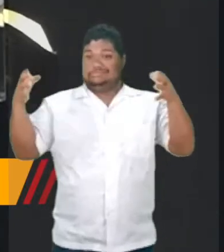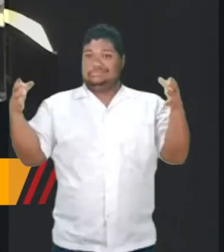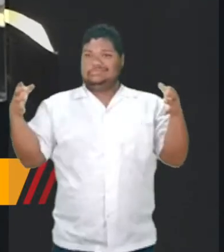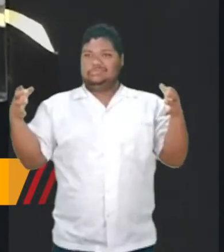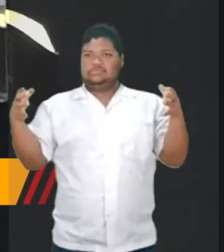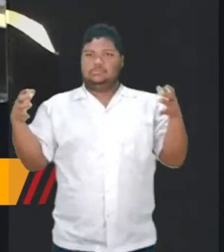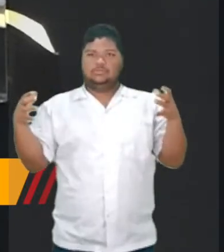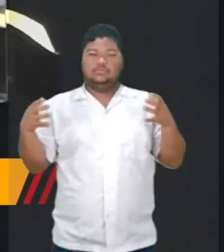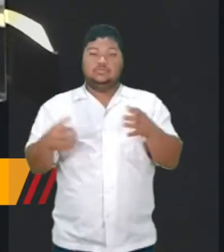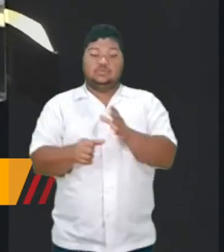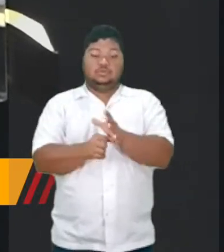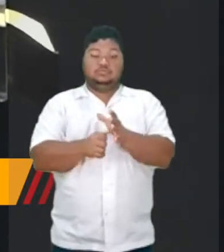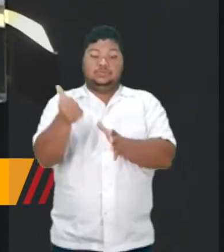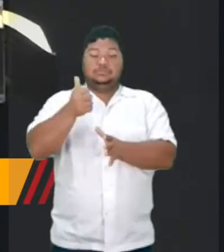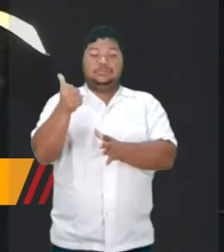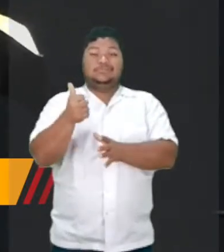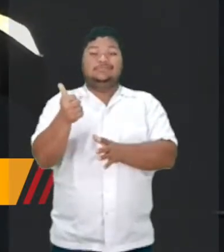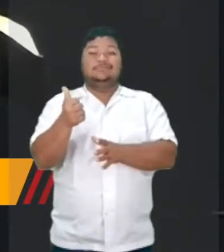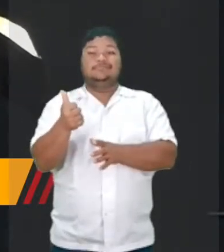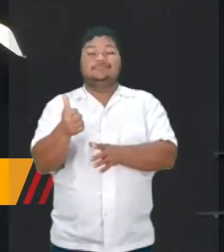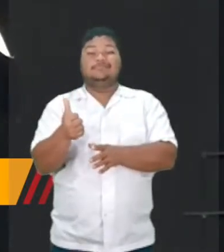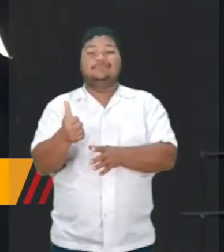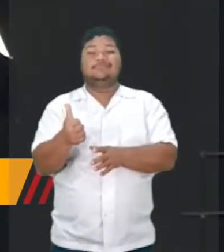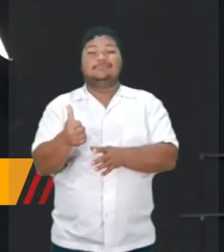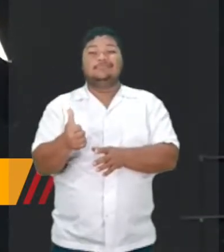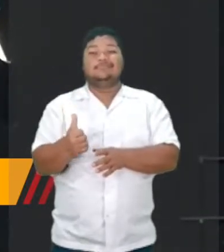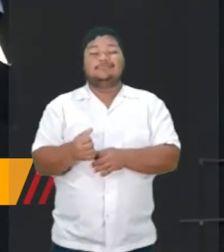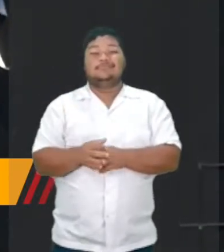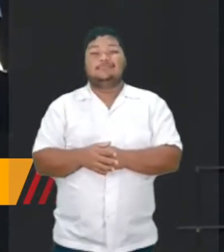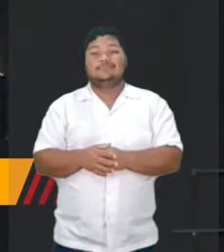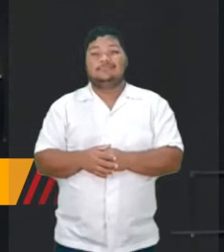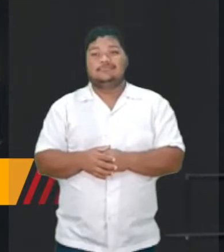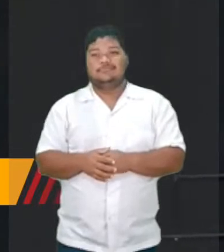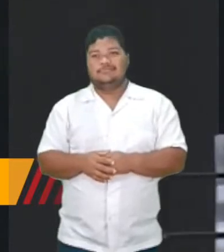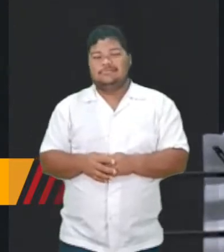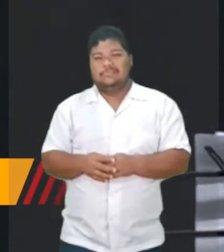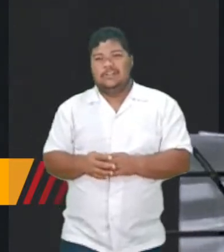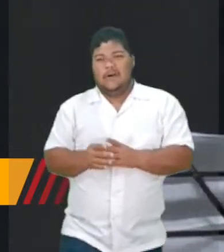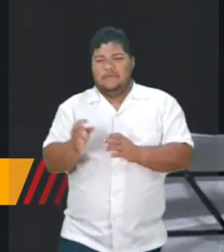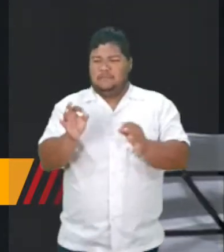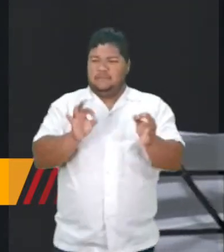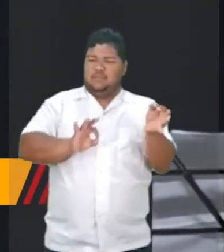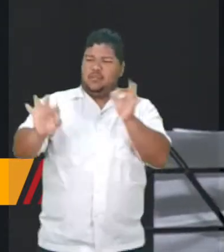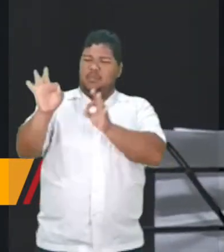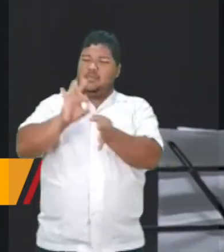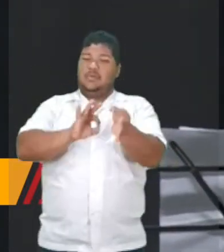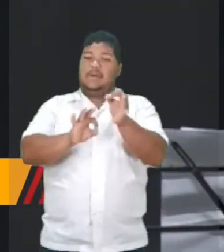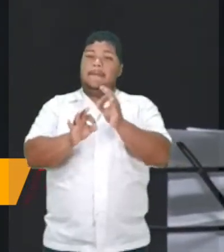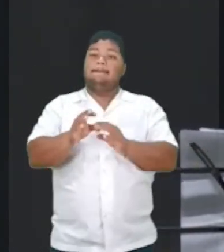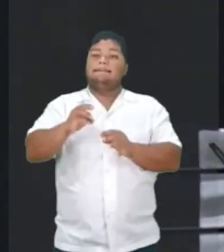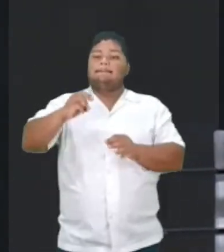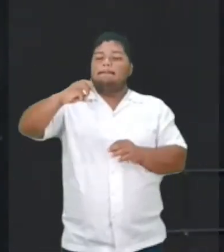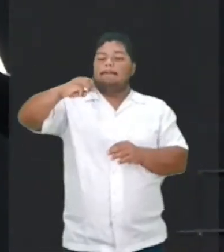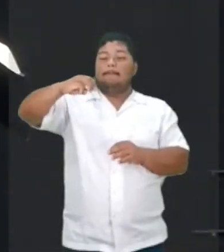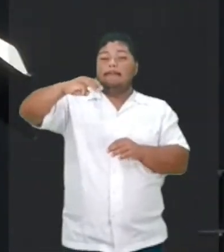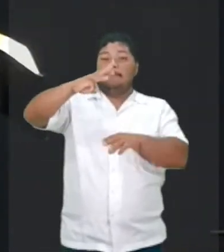o primeiro deles a afirmarem isso através de fórmula matemática foi o holandês